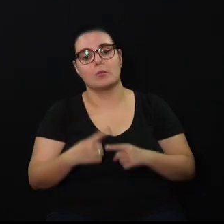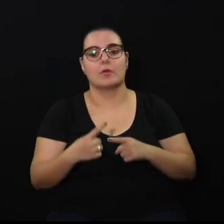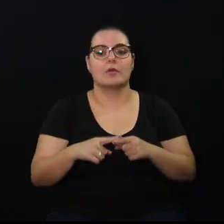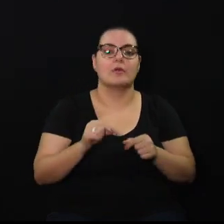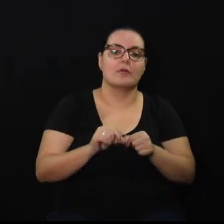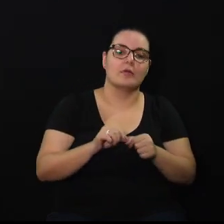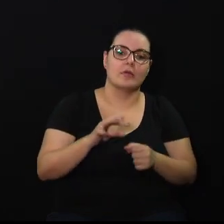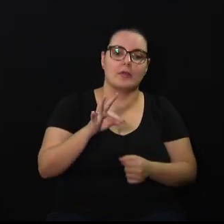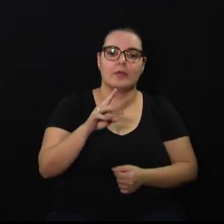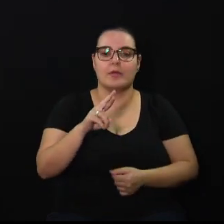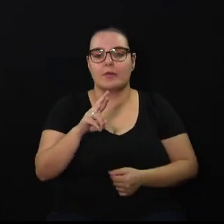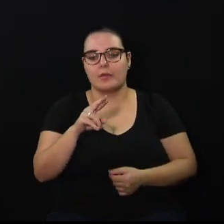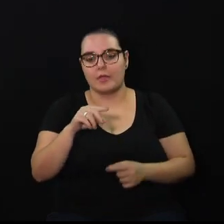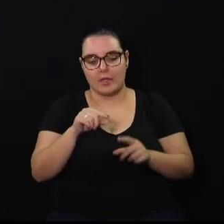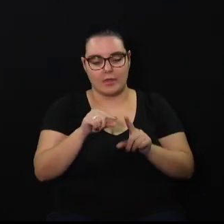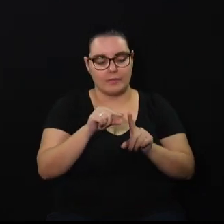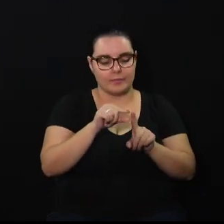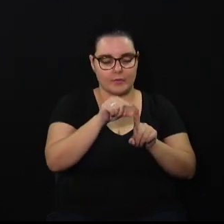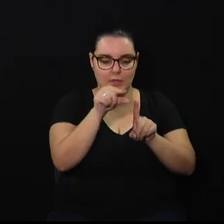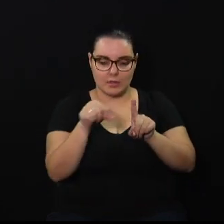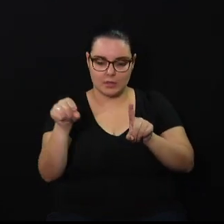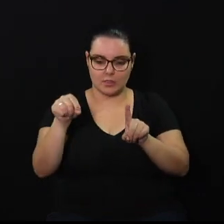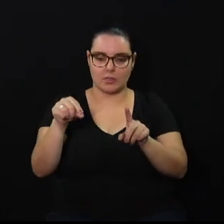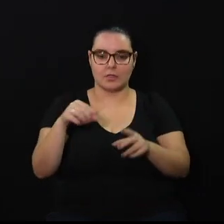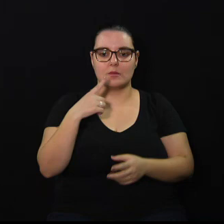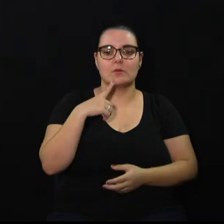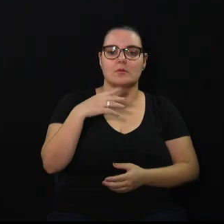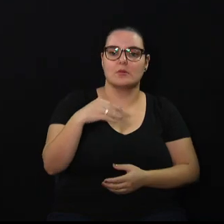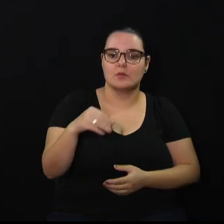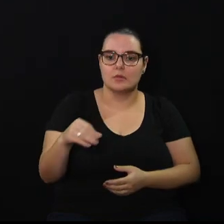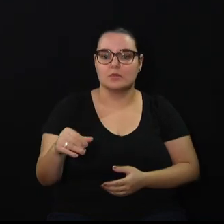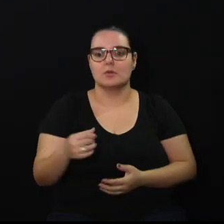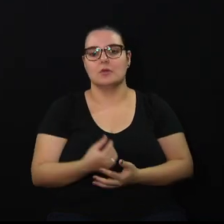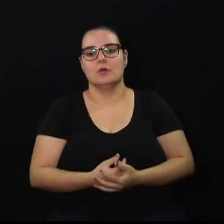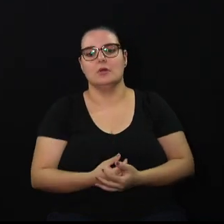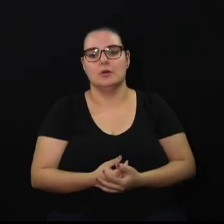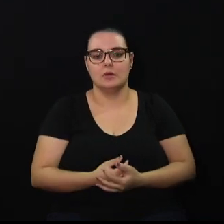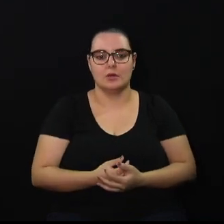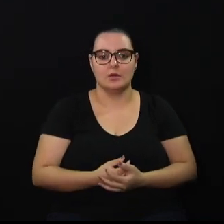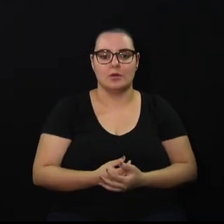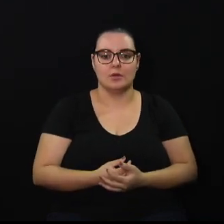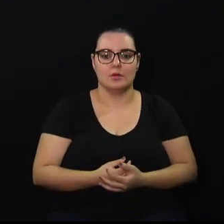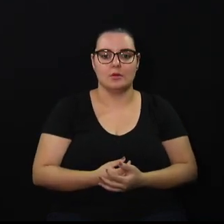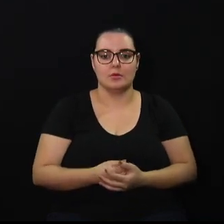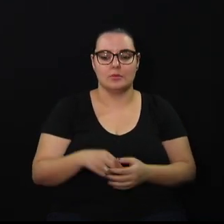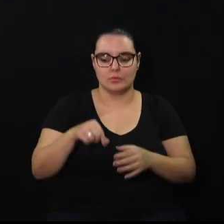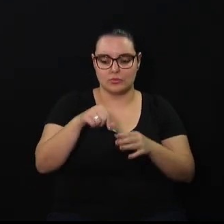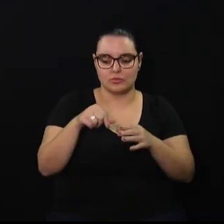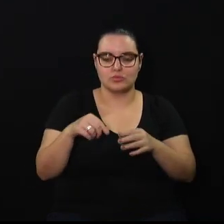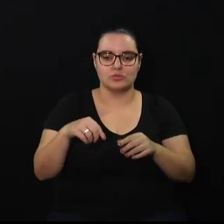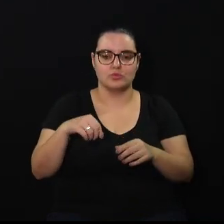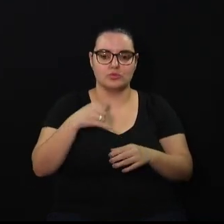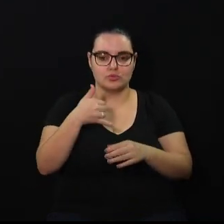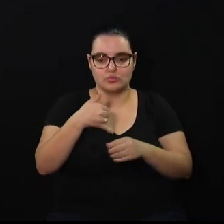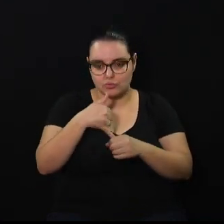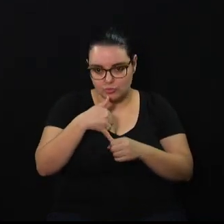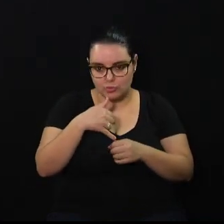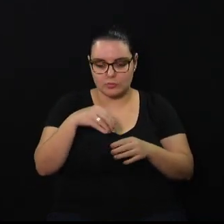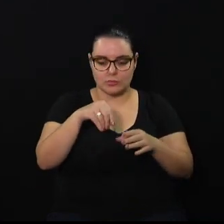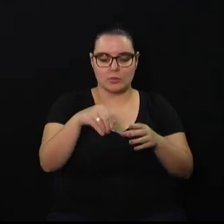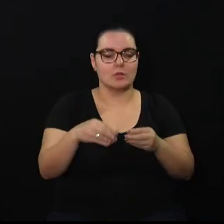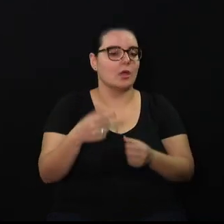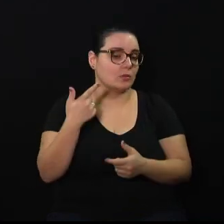sal e corante alimentício ou que suco é também daquela cor e daí não tem problema nenhum de cor na